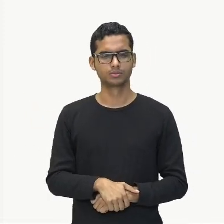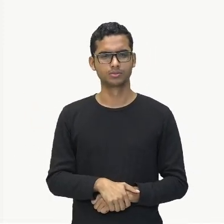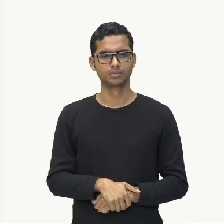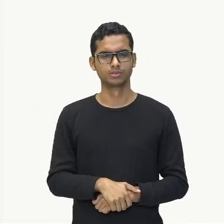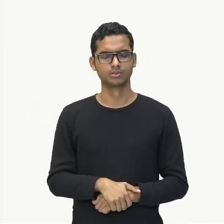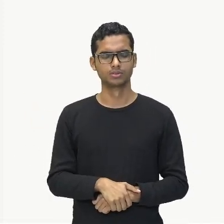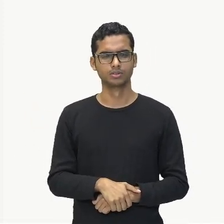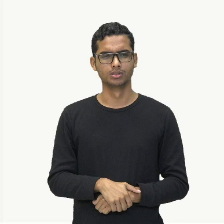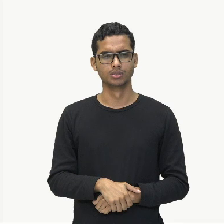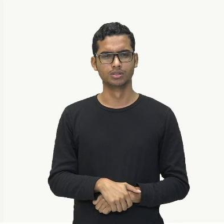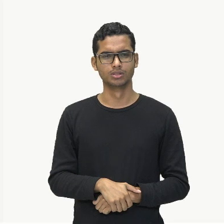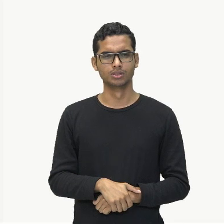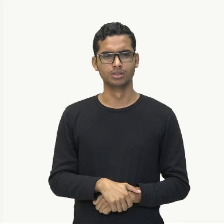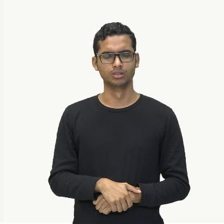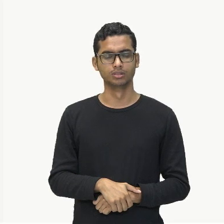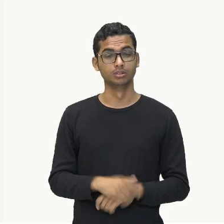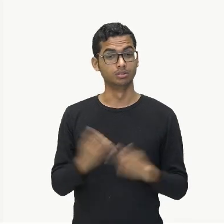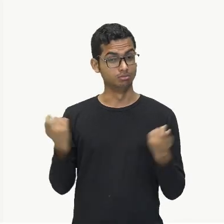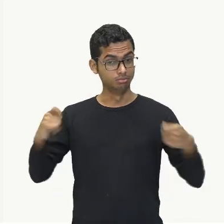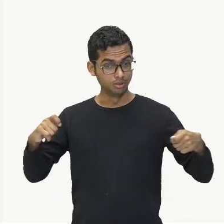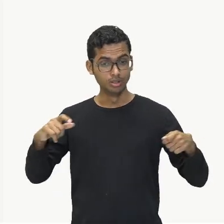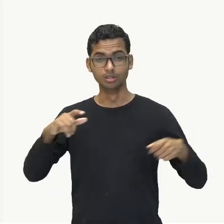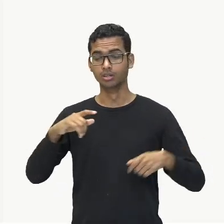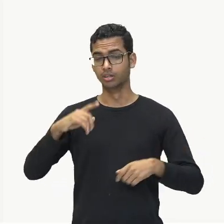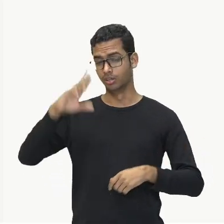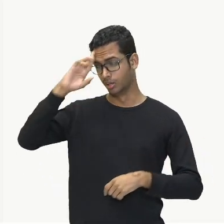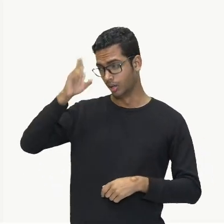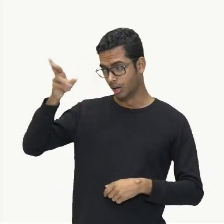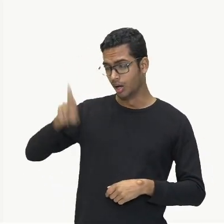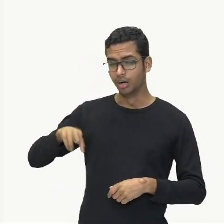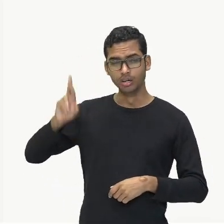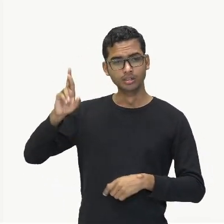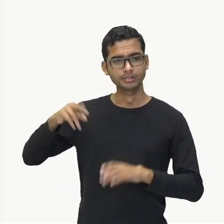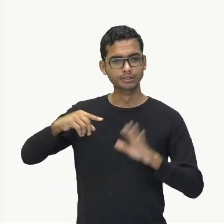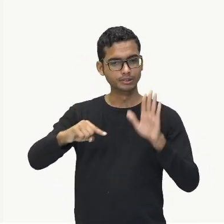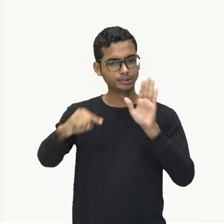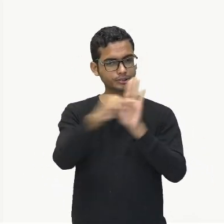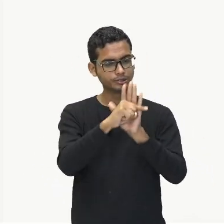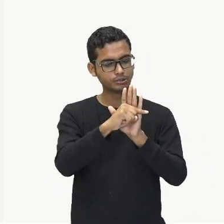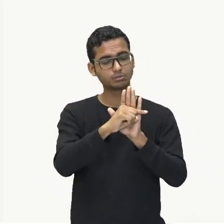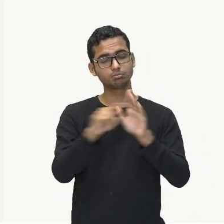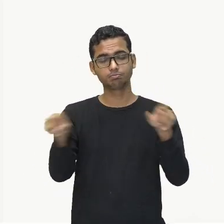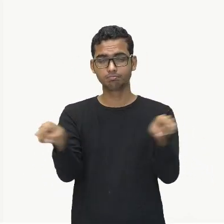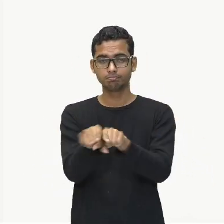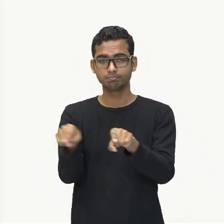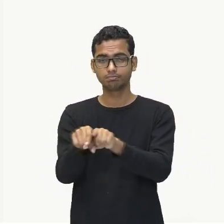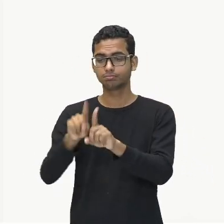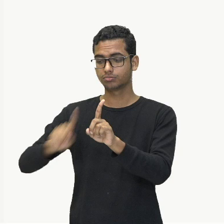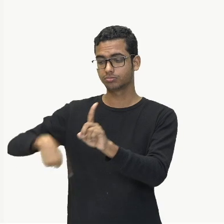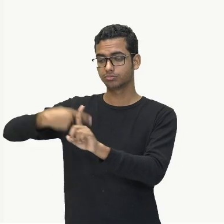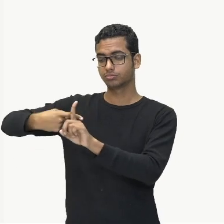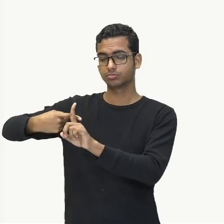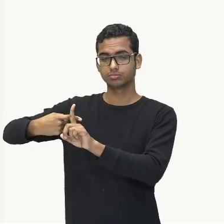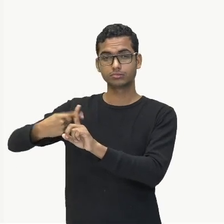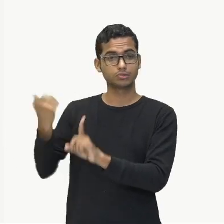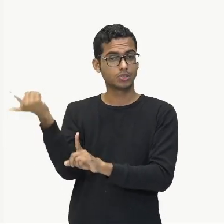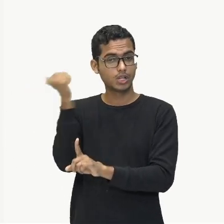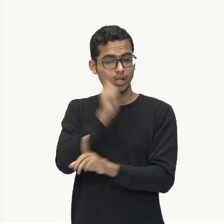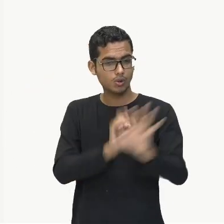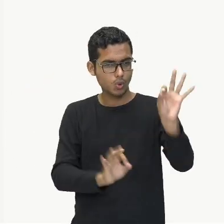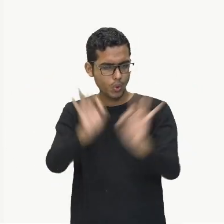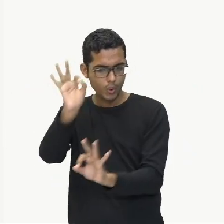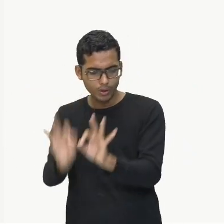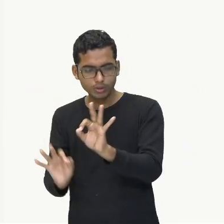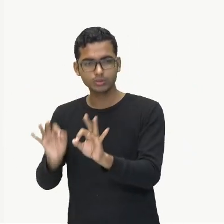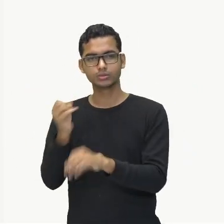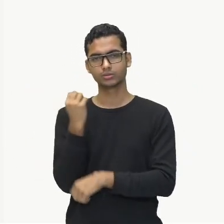ela pode ser tanto negativa quanto positiva, tá? Então eu consigo escrever